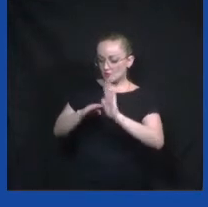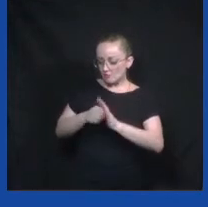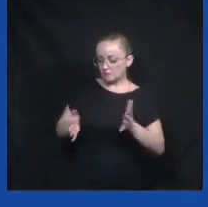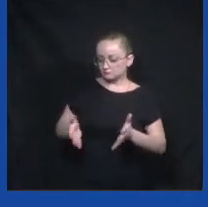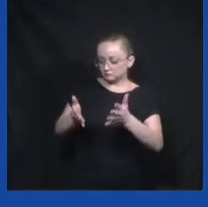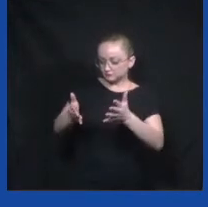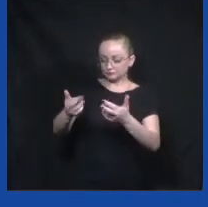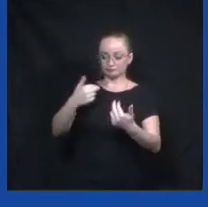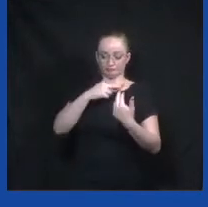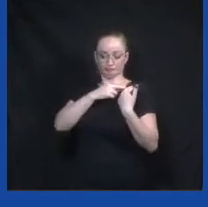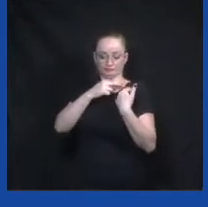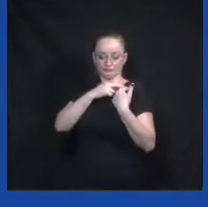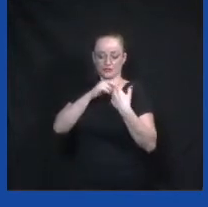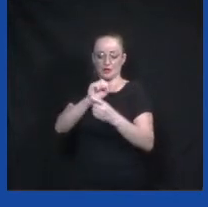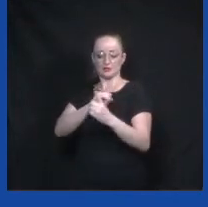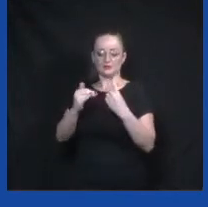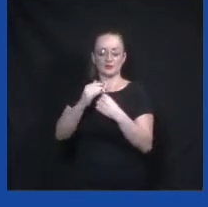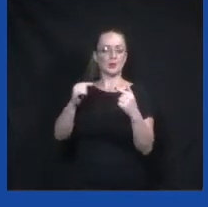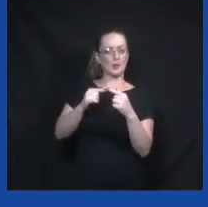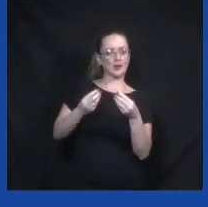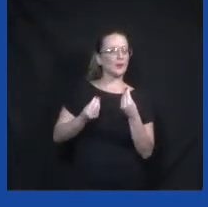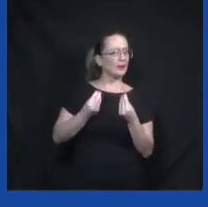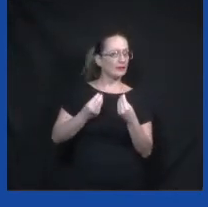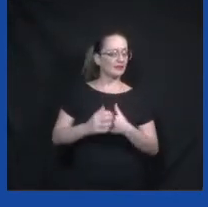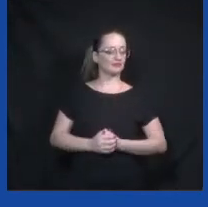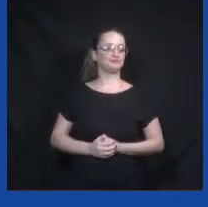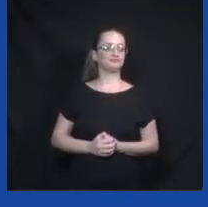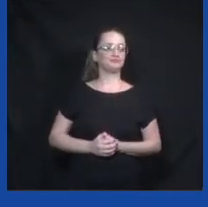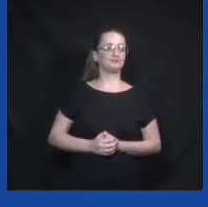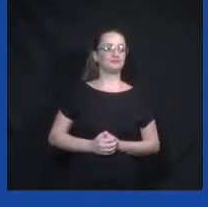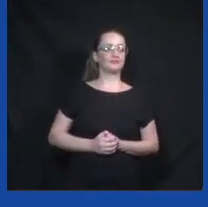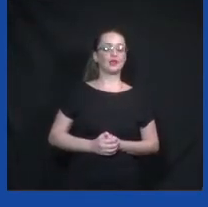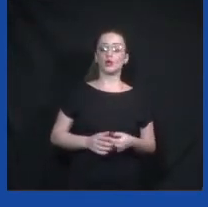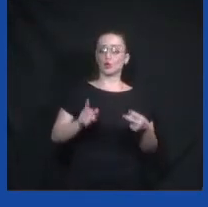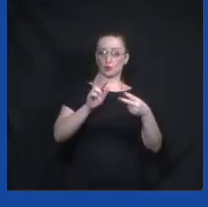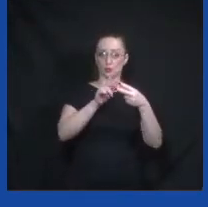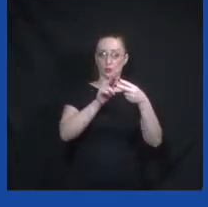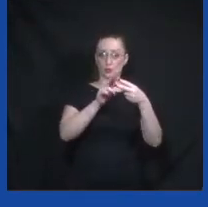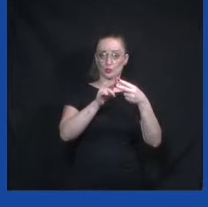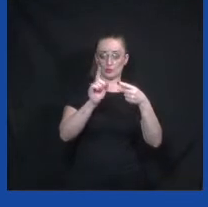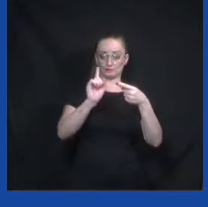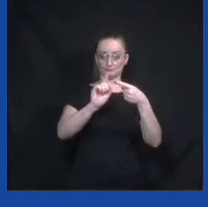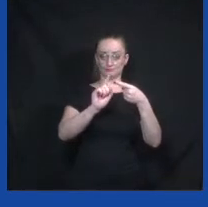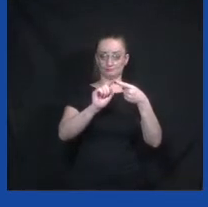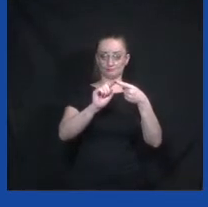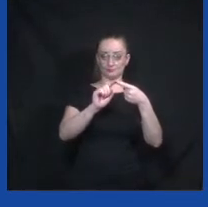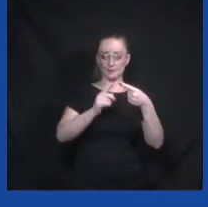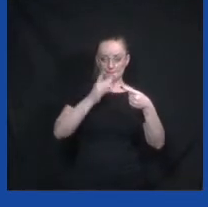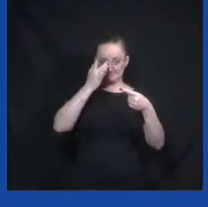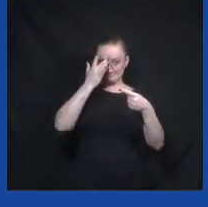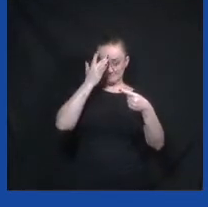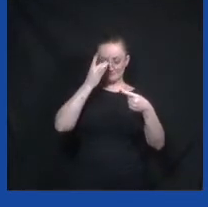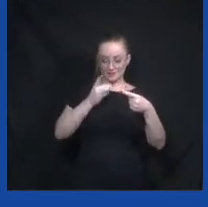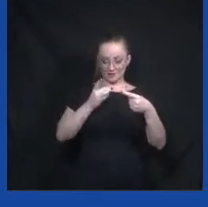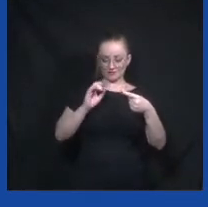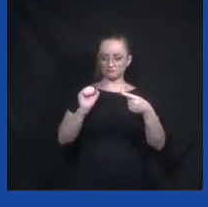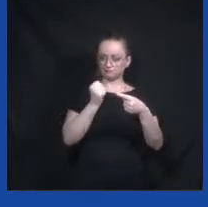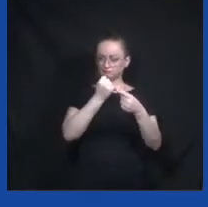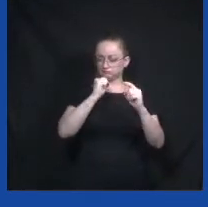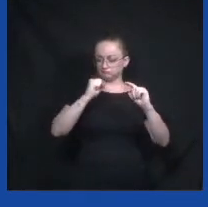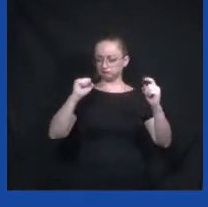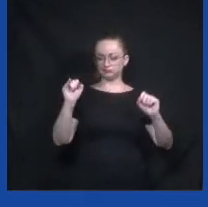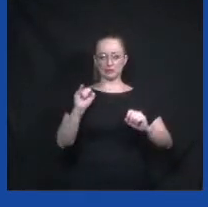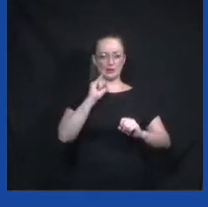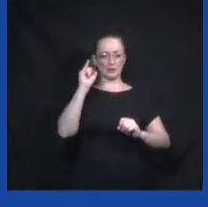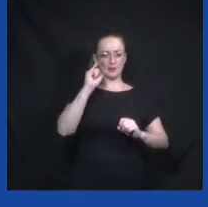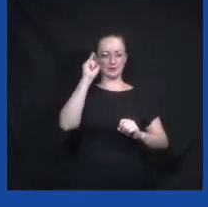de responsabilidade social? Por 2 razões fundamentais. Primeiro, por reconhecer a grandeza e a importância